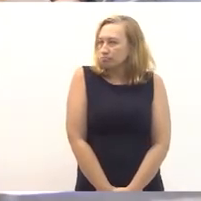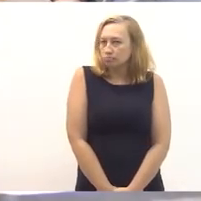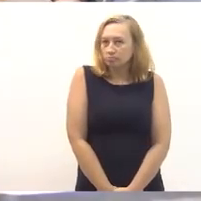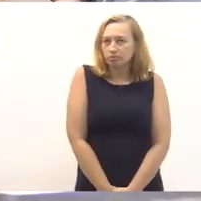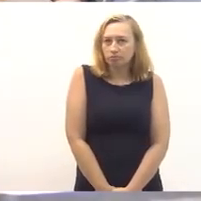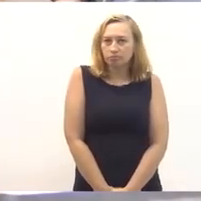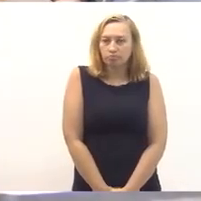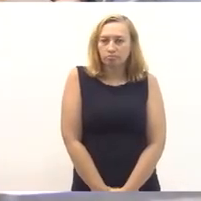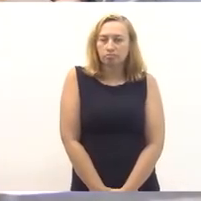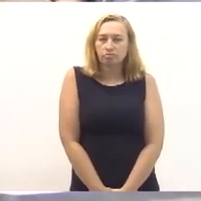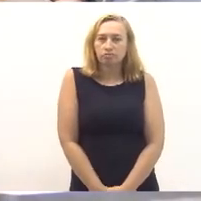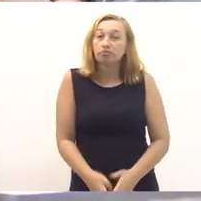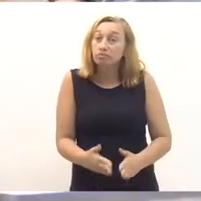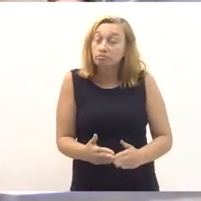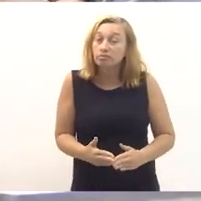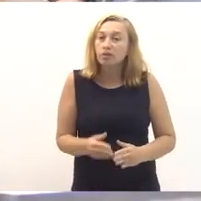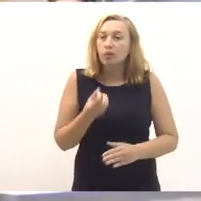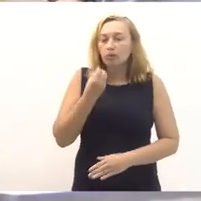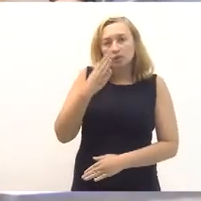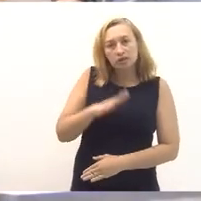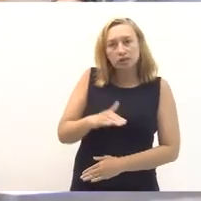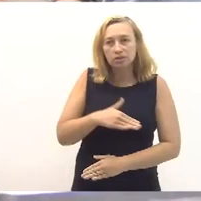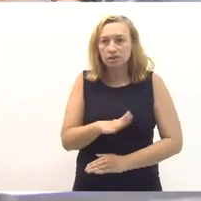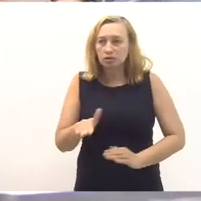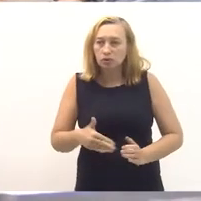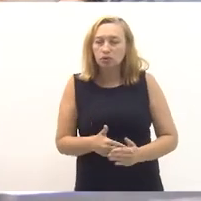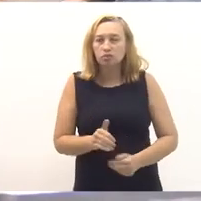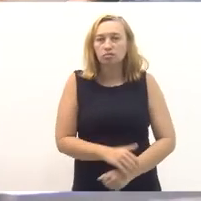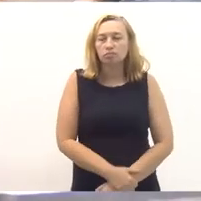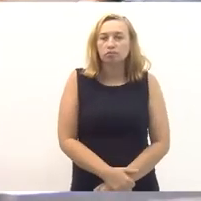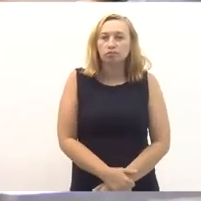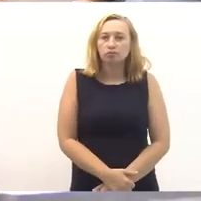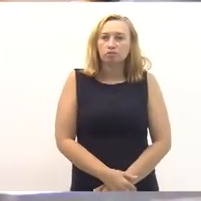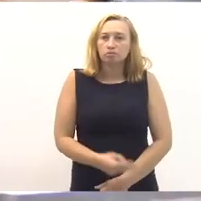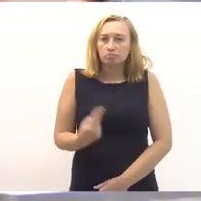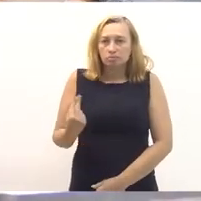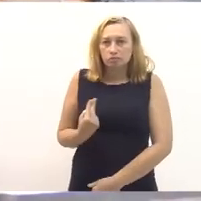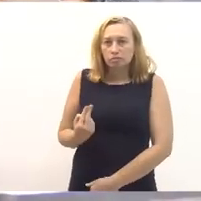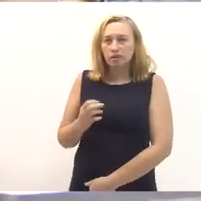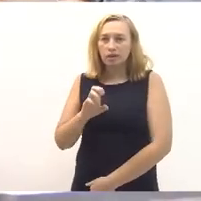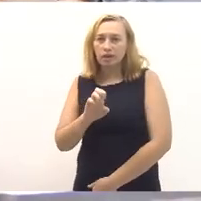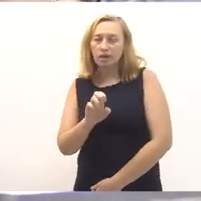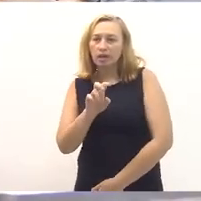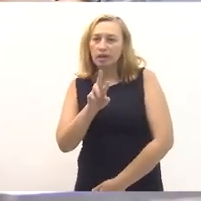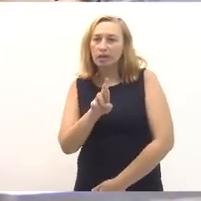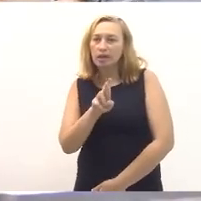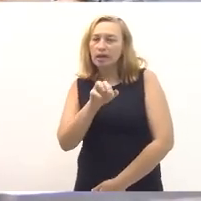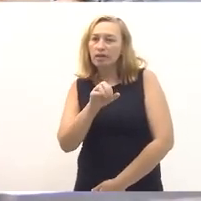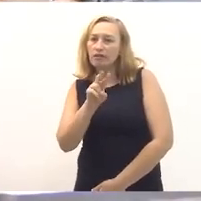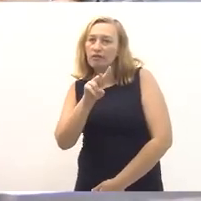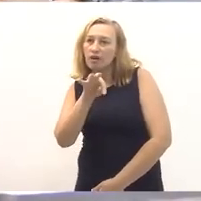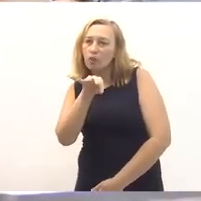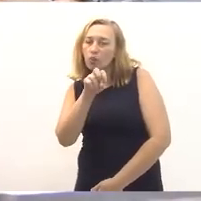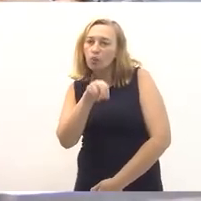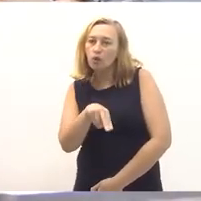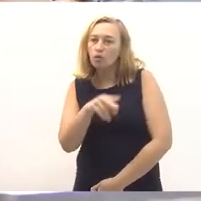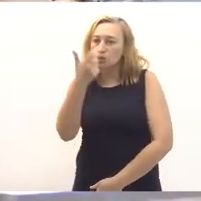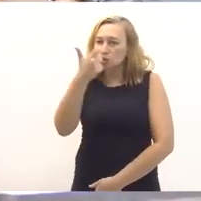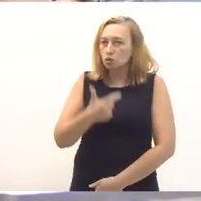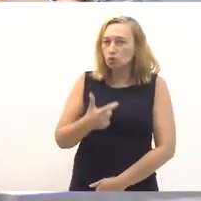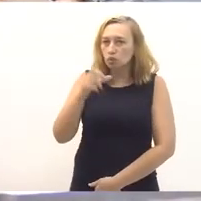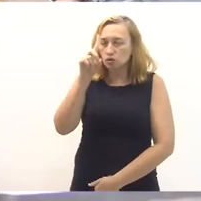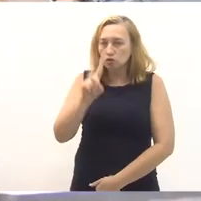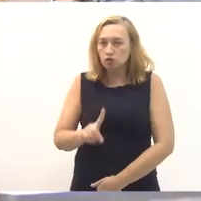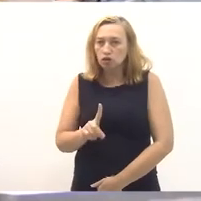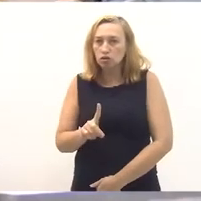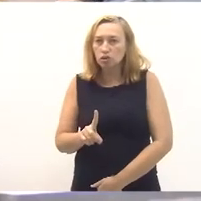a licença Boa tarde a todos todas e todos Eu me chamo elivelto Melquíades é sou